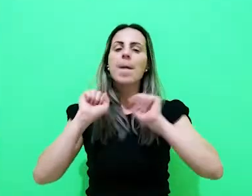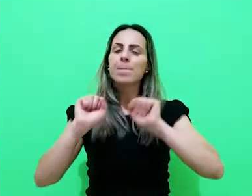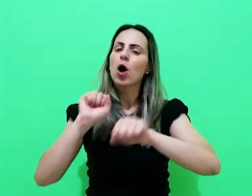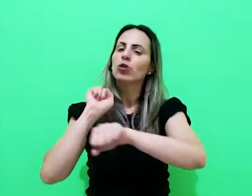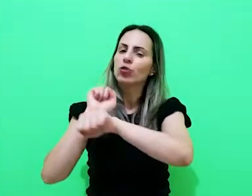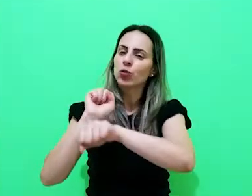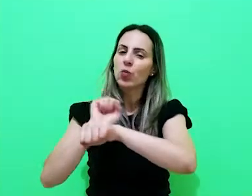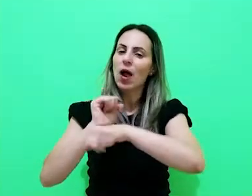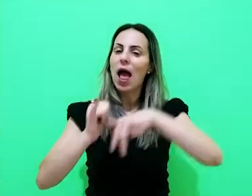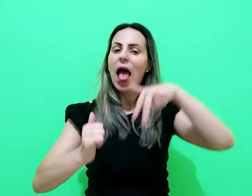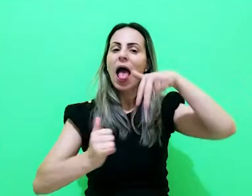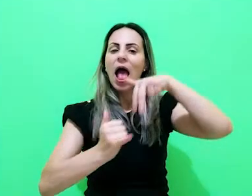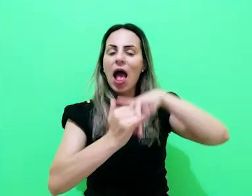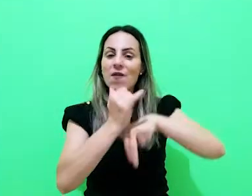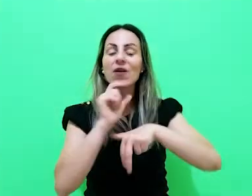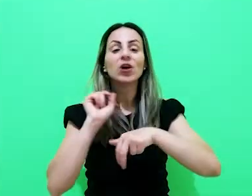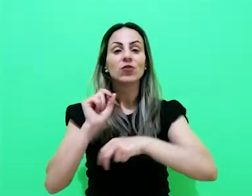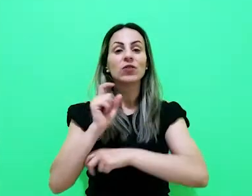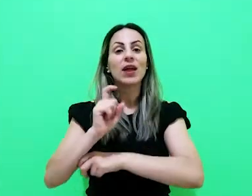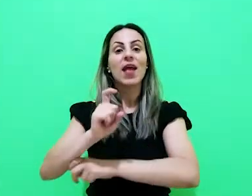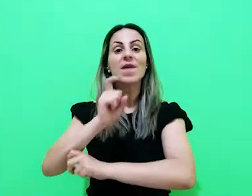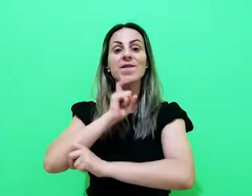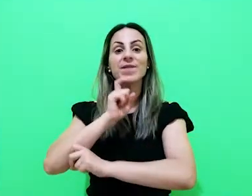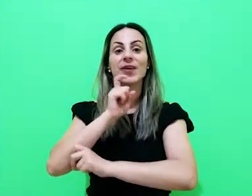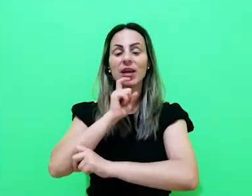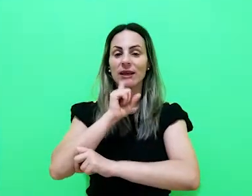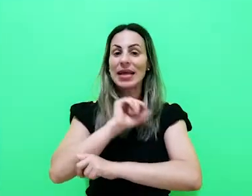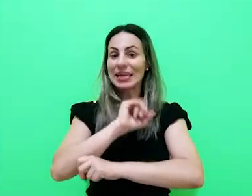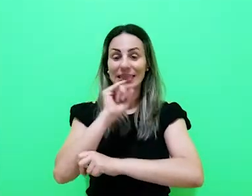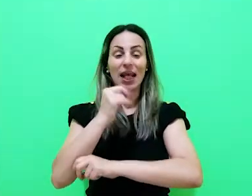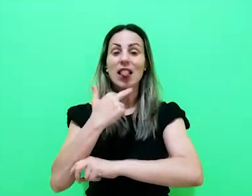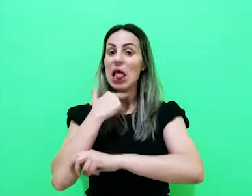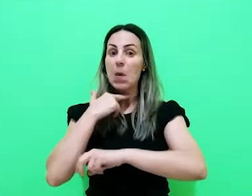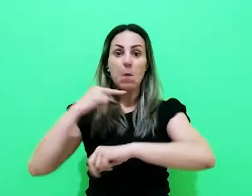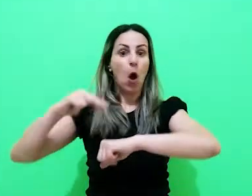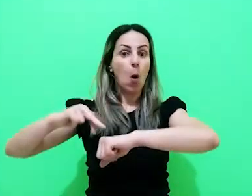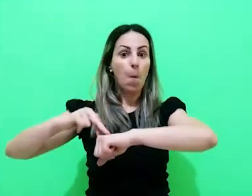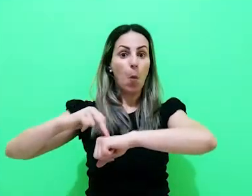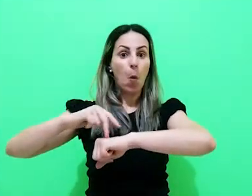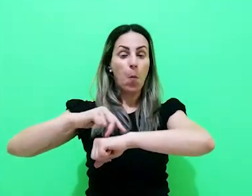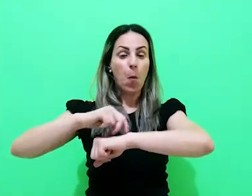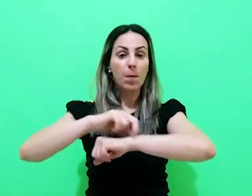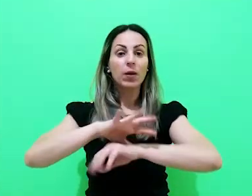aguardar, ela é uma vítima verde. Se ela não pode andar, ela